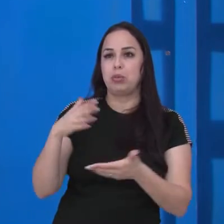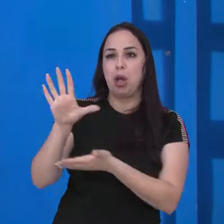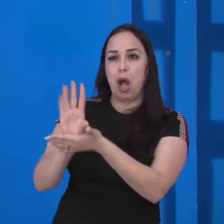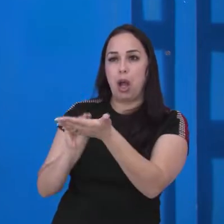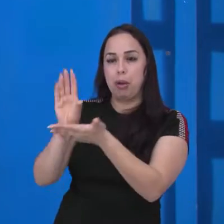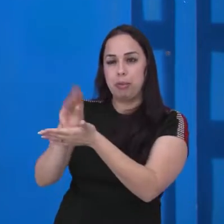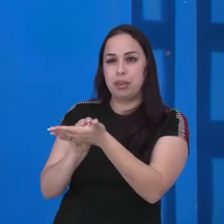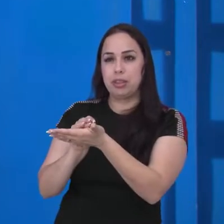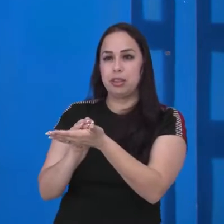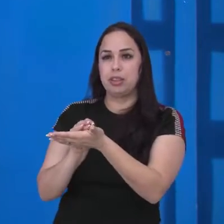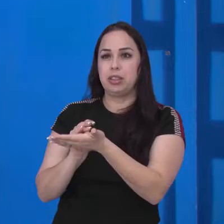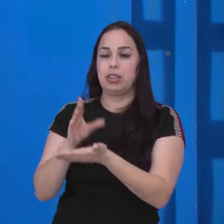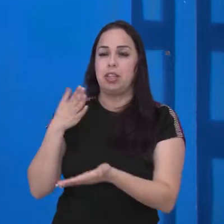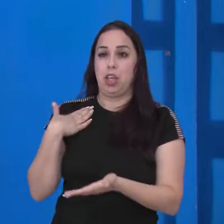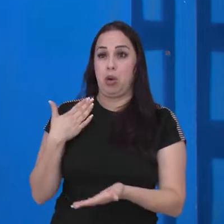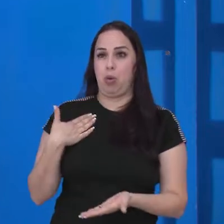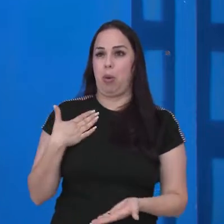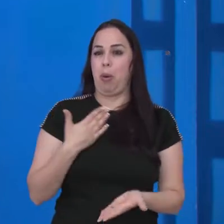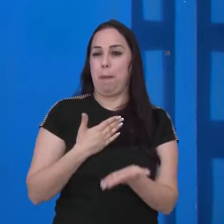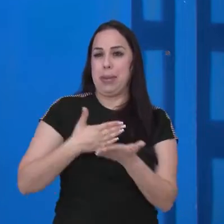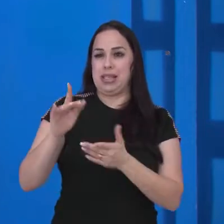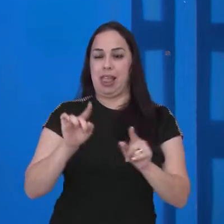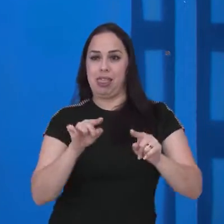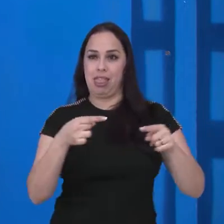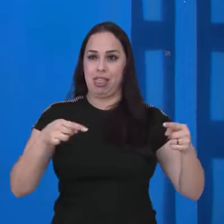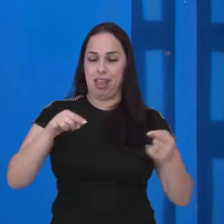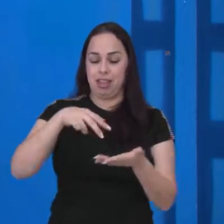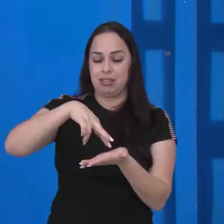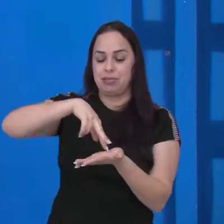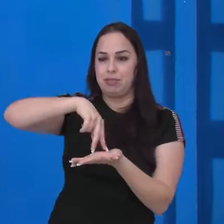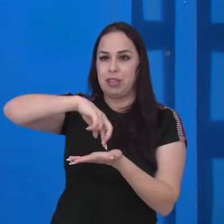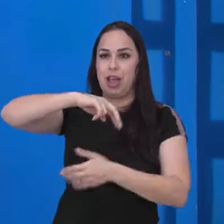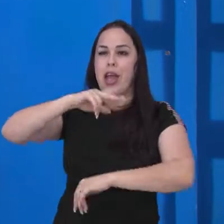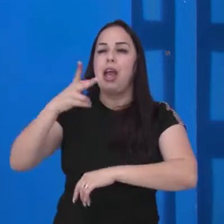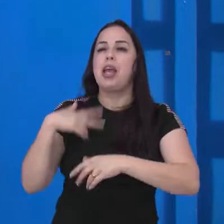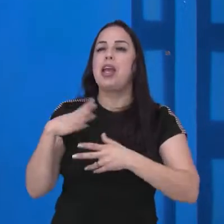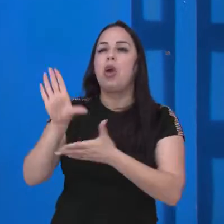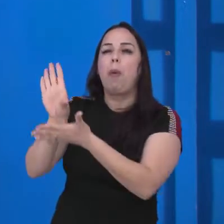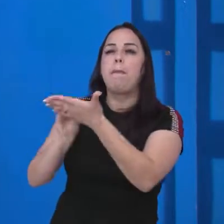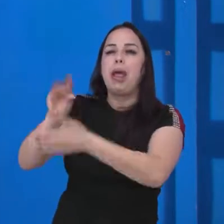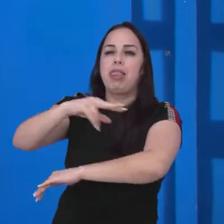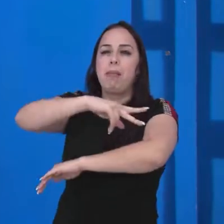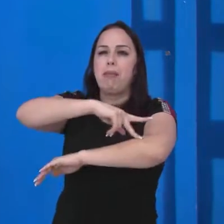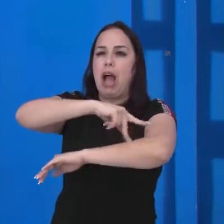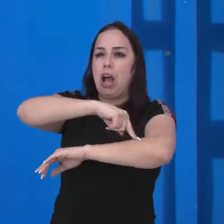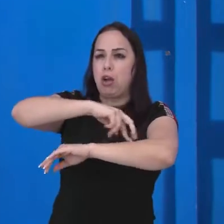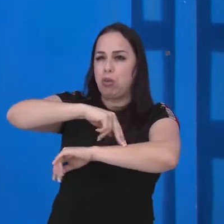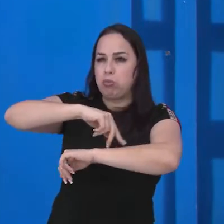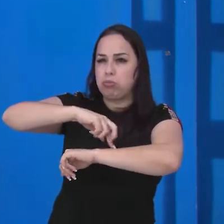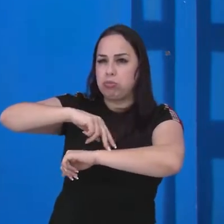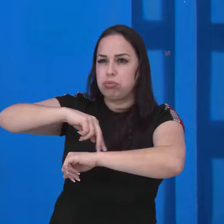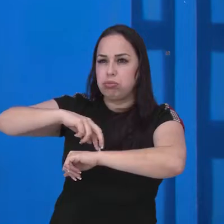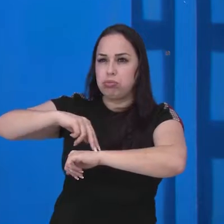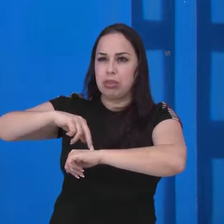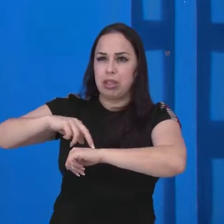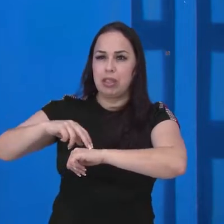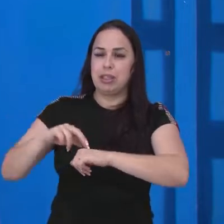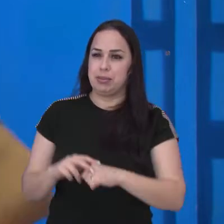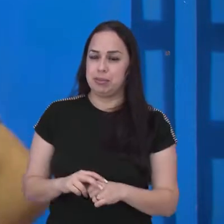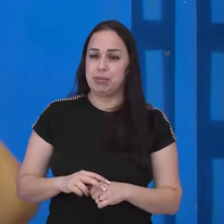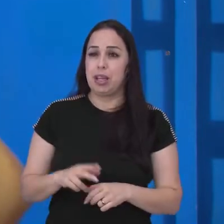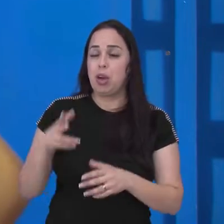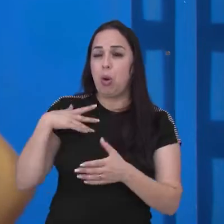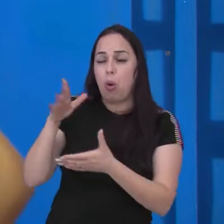seja, eu específico comecei na dança, né? Que era imitar o Michael Jackson, imitar os dançarinos Começou dos clipes. Começou assim?